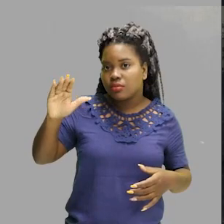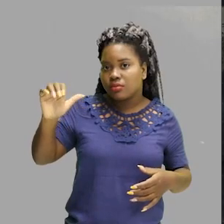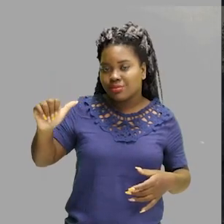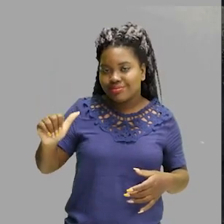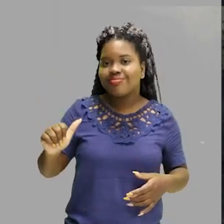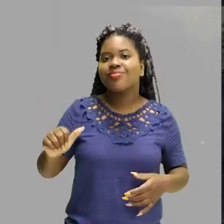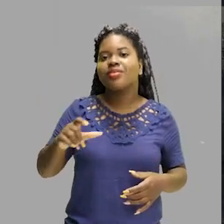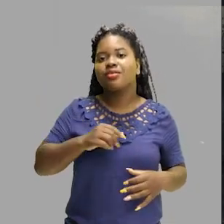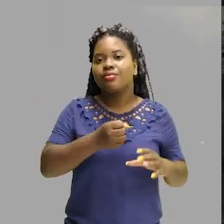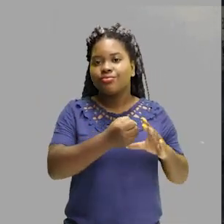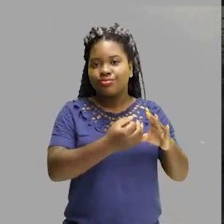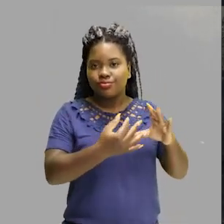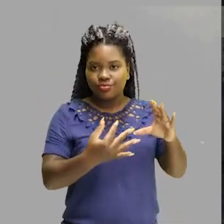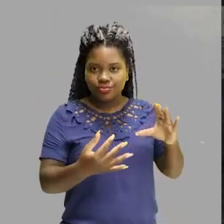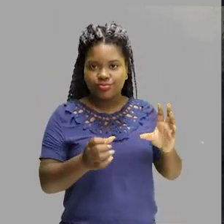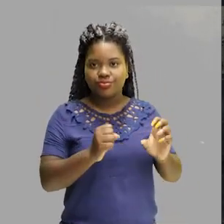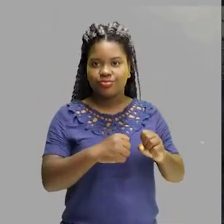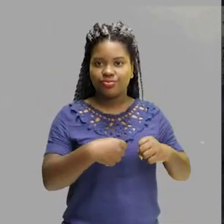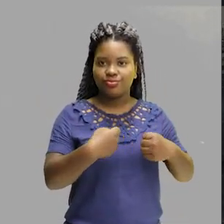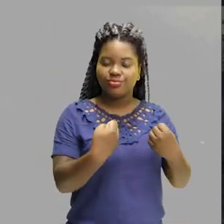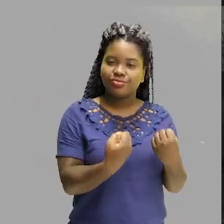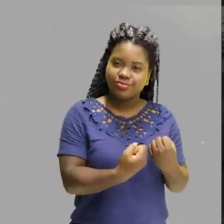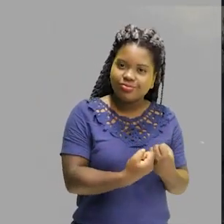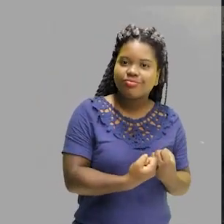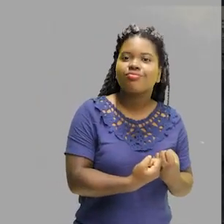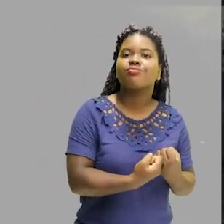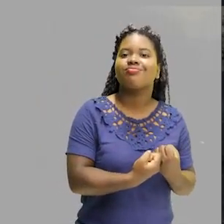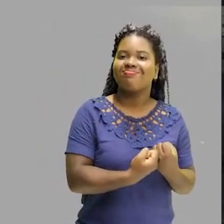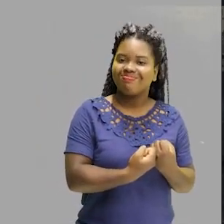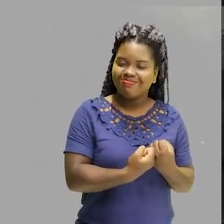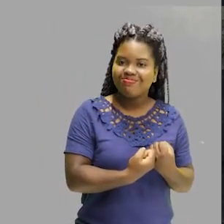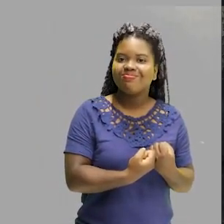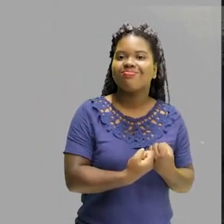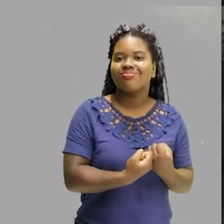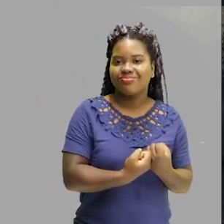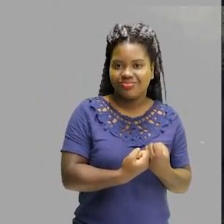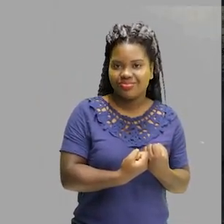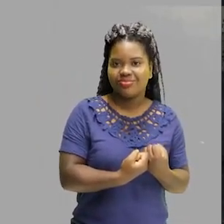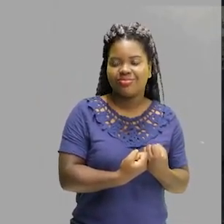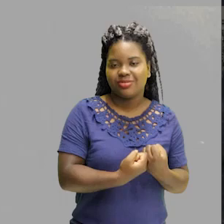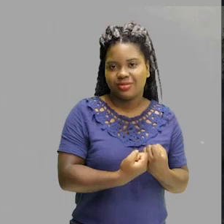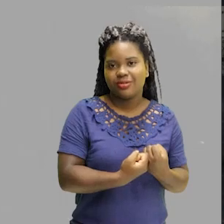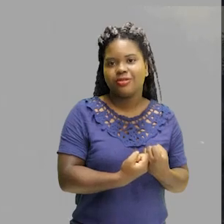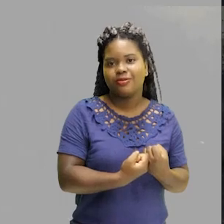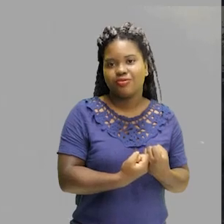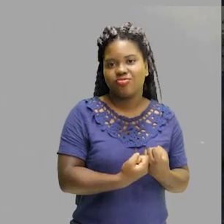traz características da sociedade, uma sentença, tá?